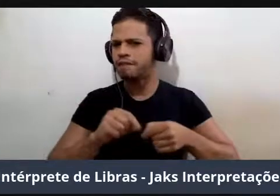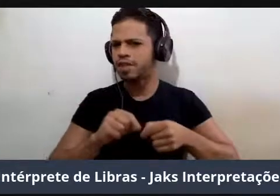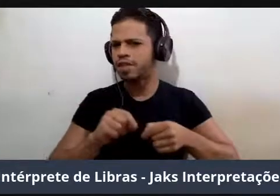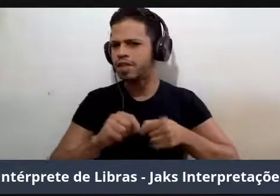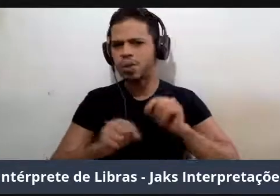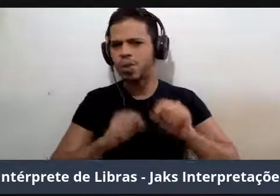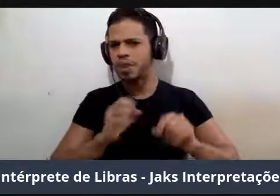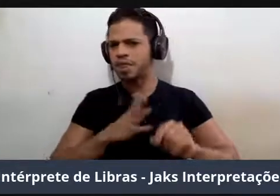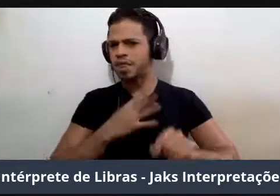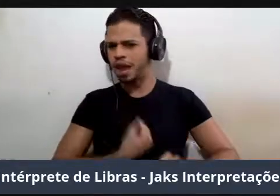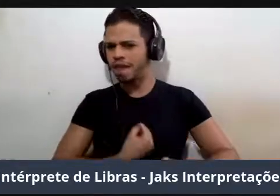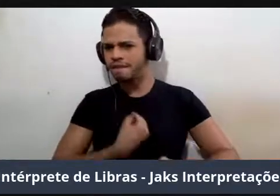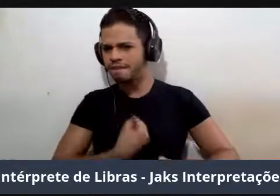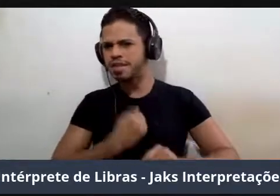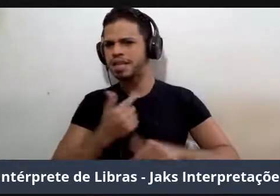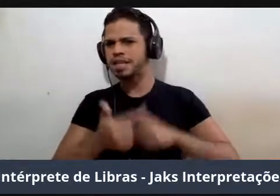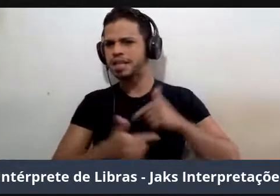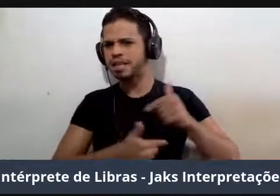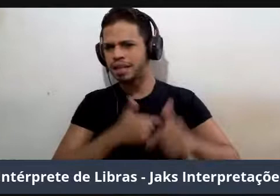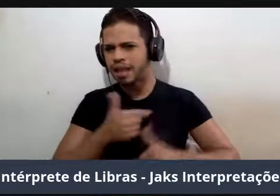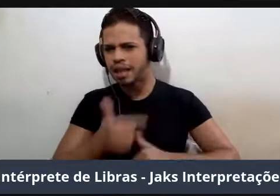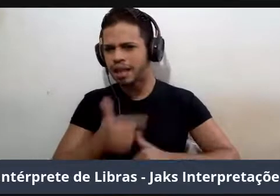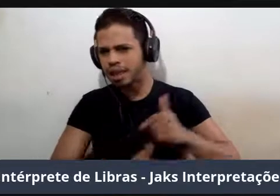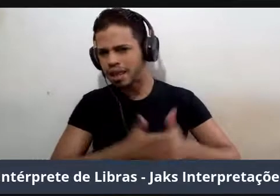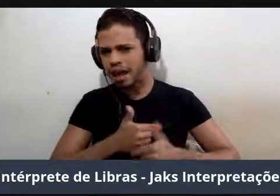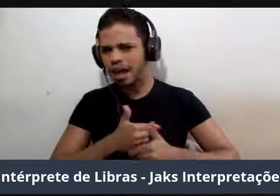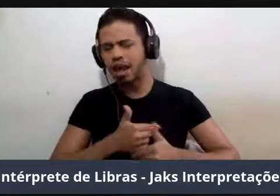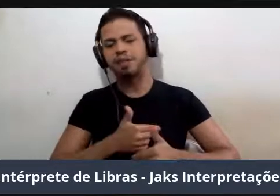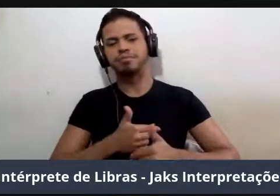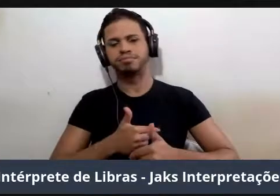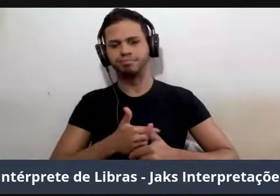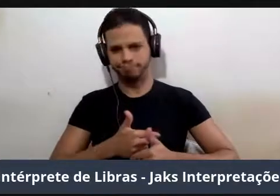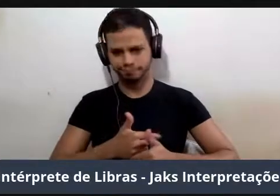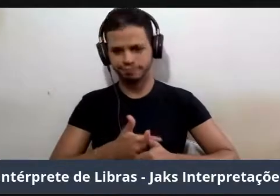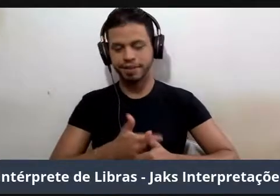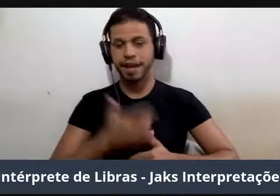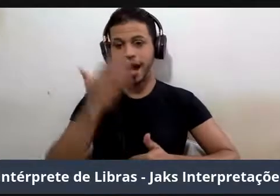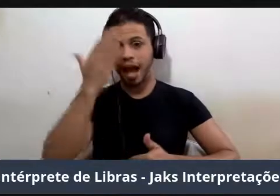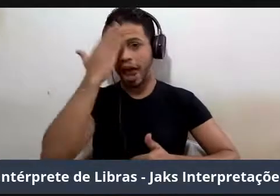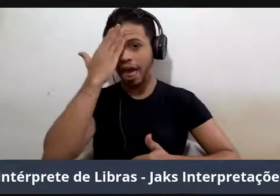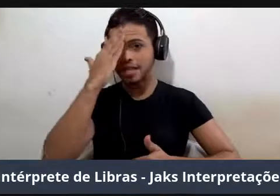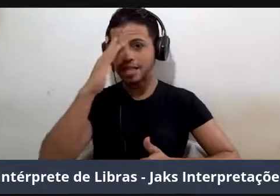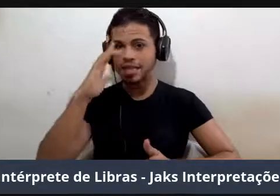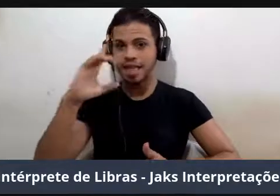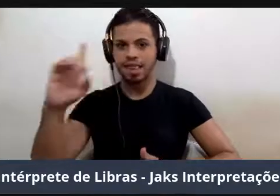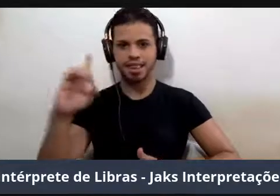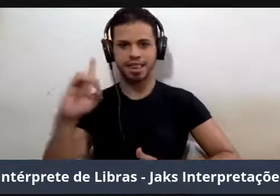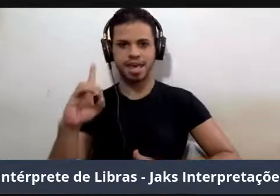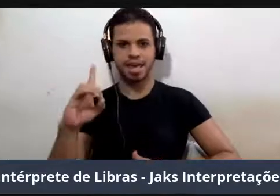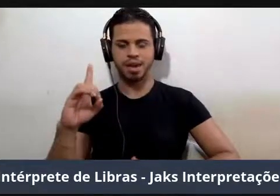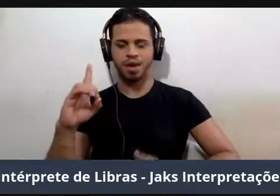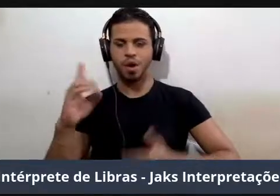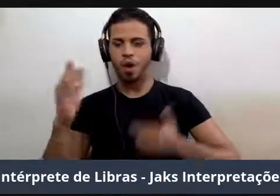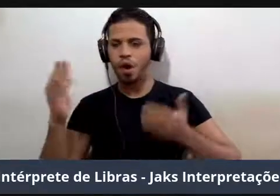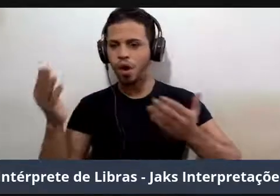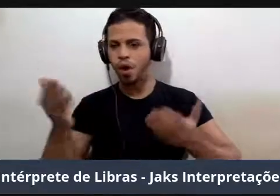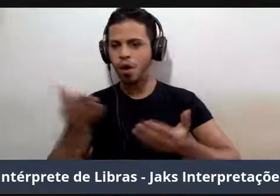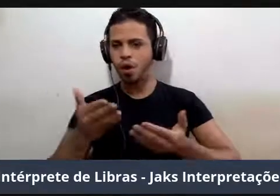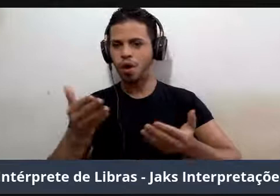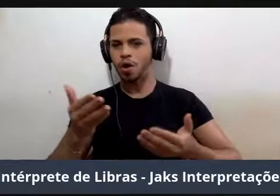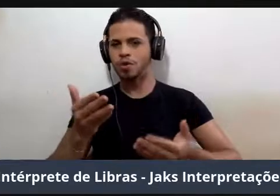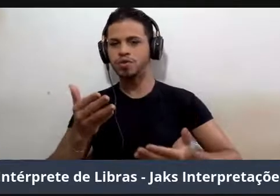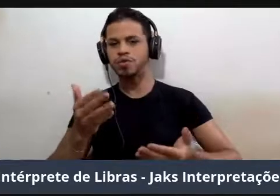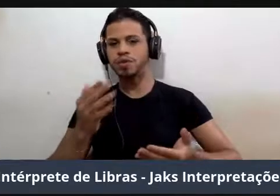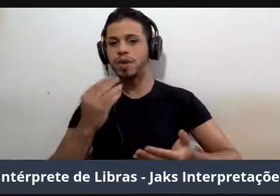nesse trabalho. E graças a Deus, né, nós até hoje, quando tem a